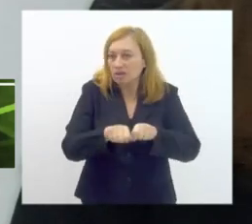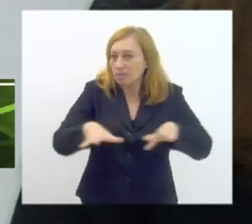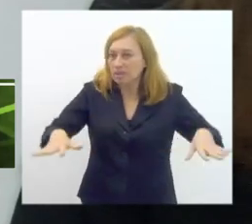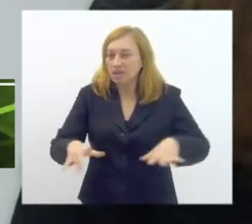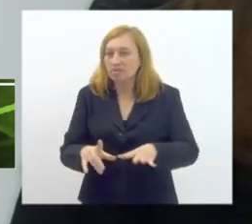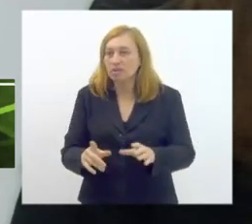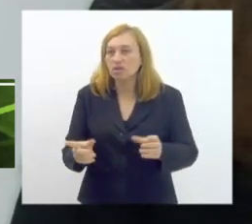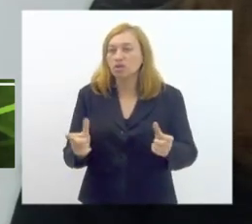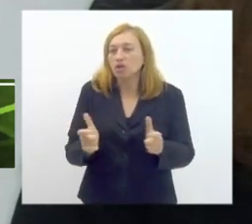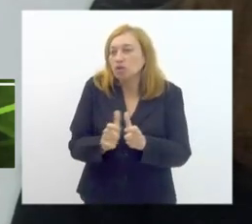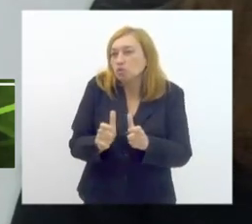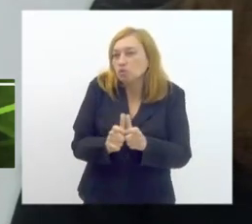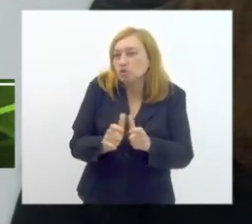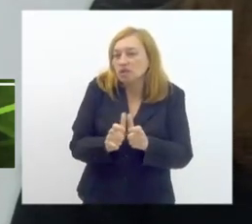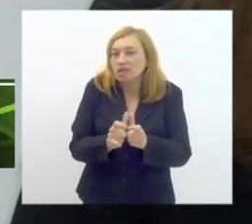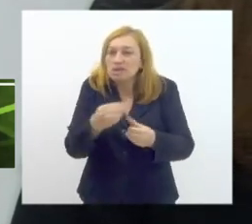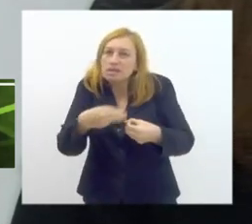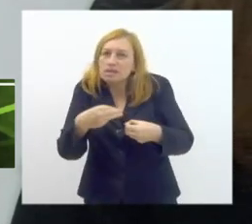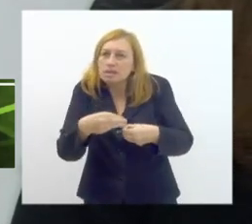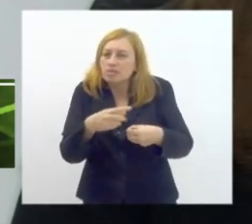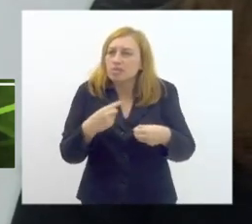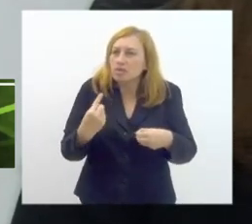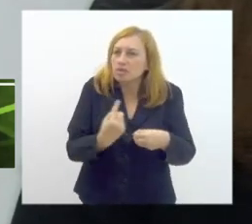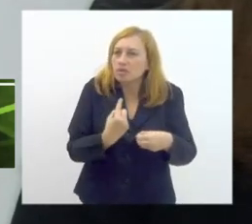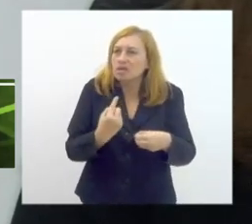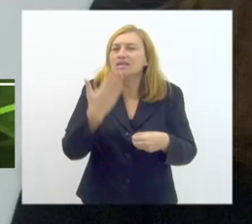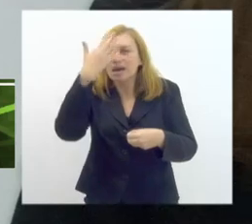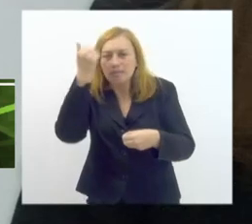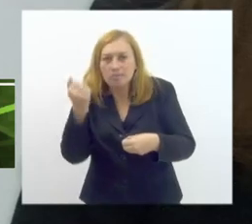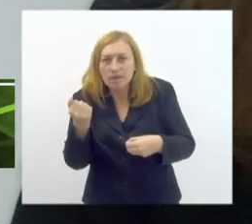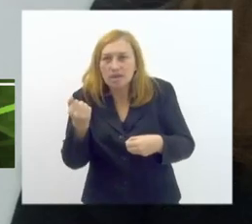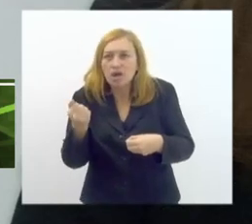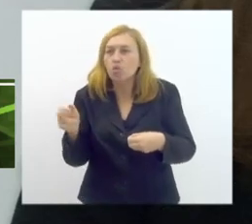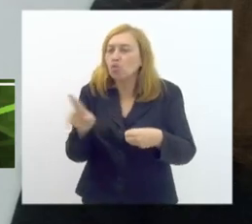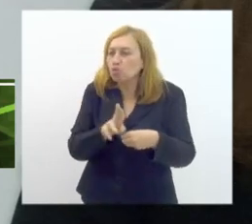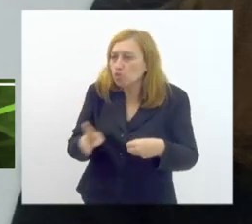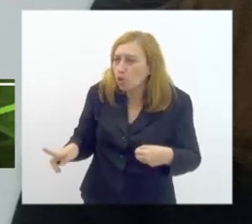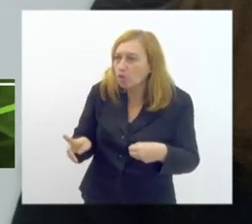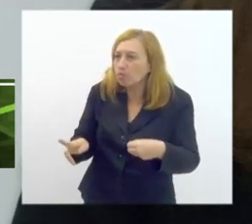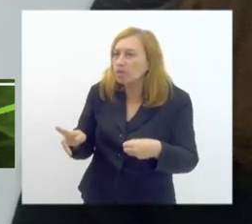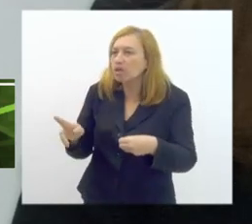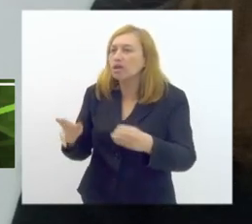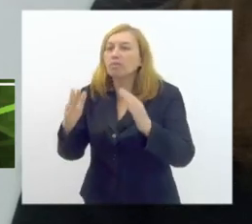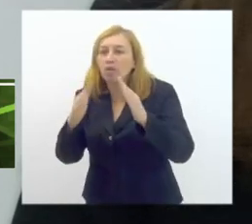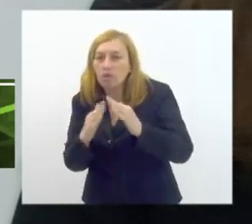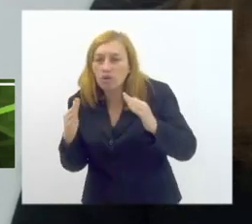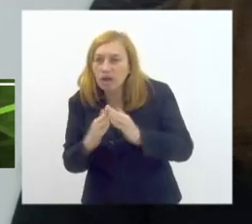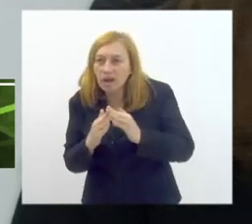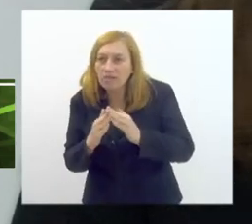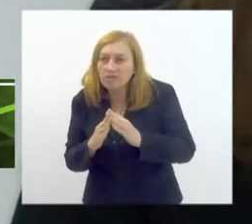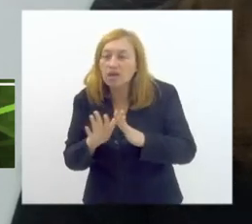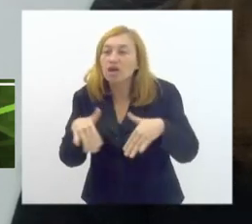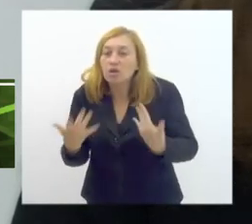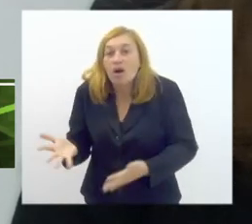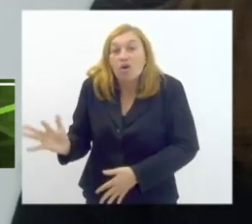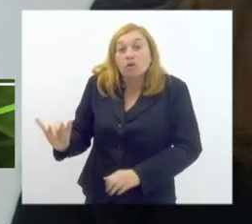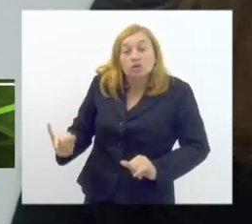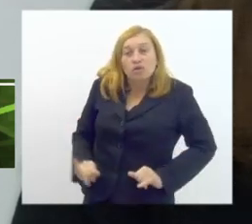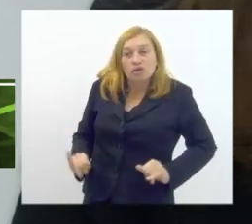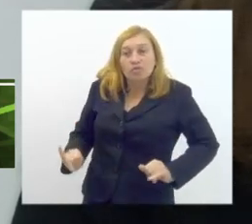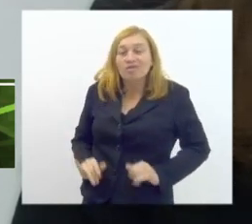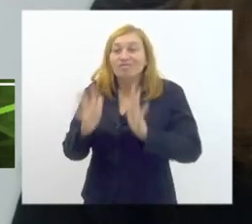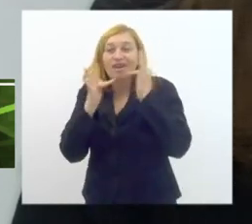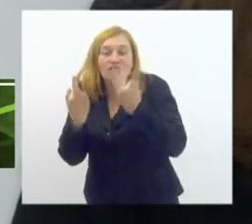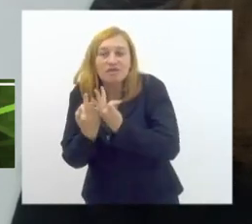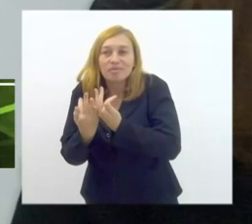o nosso, Léo, a gente sabia quem estava entubado, qual era o nome, onde morava e qual era a dor daquela família, que